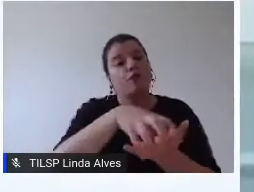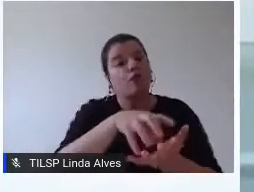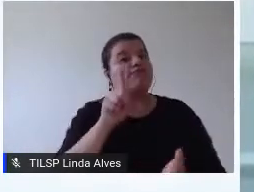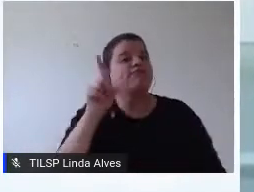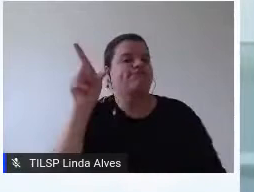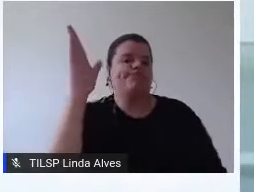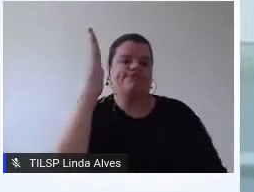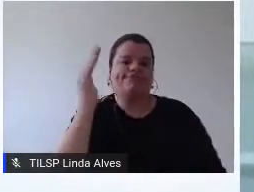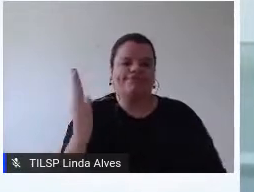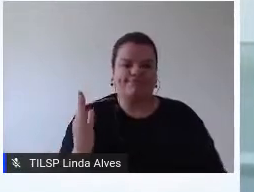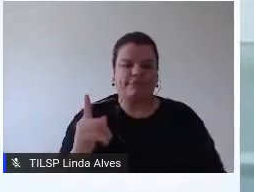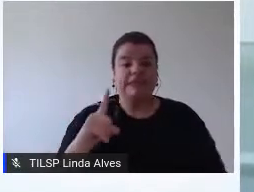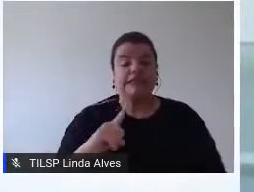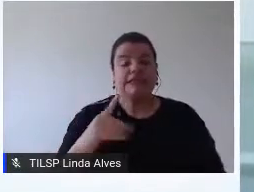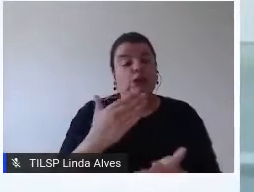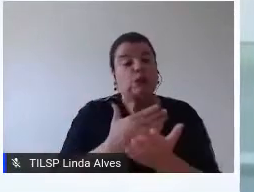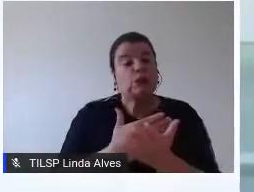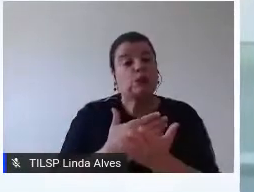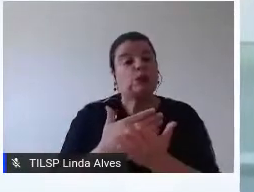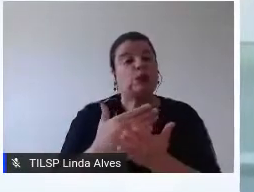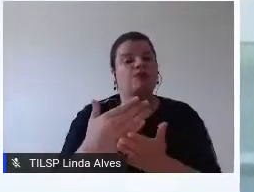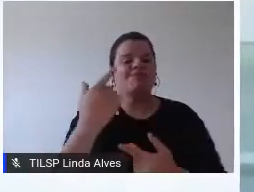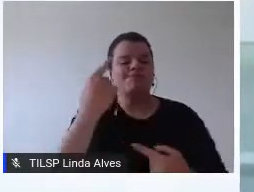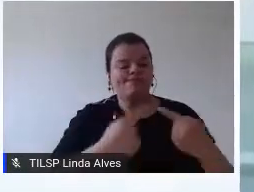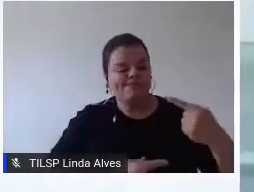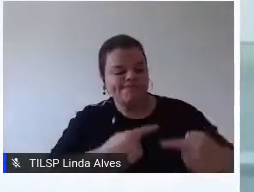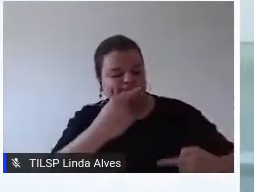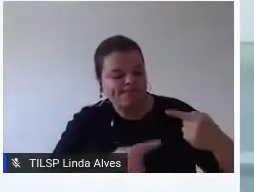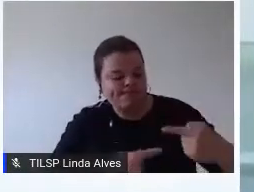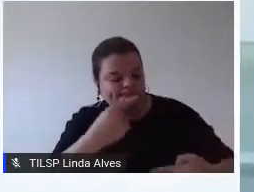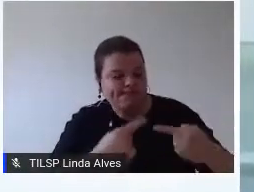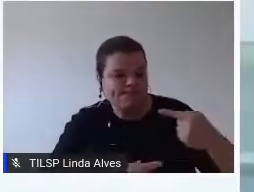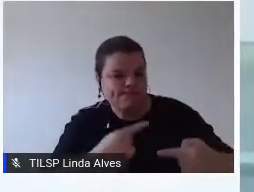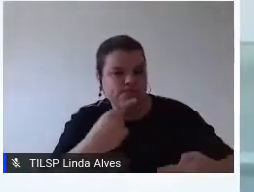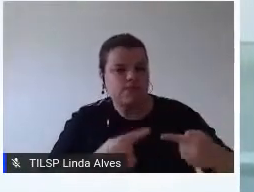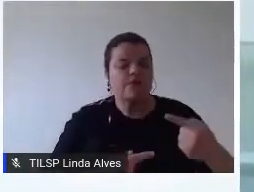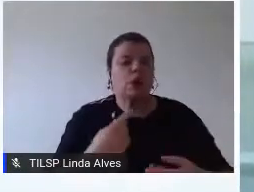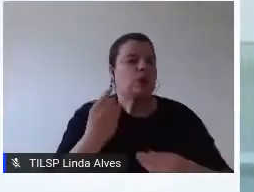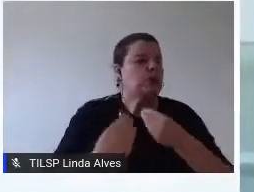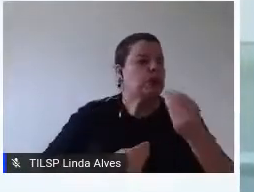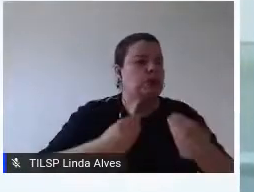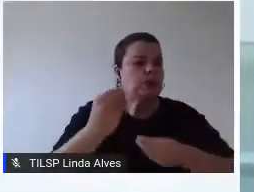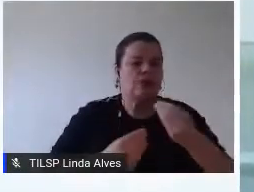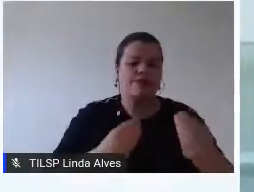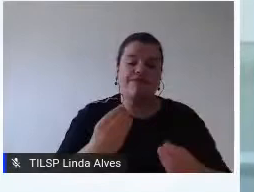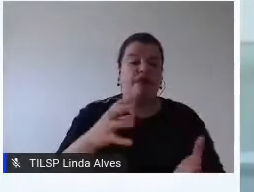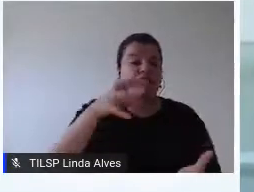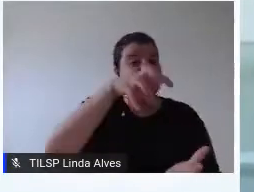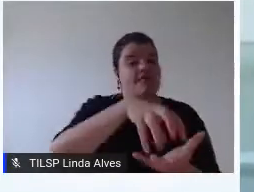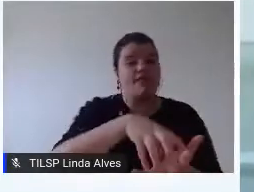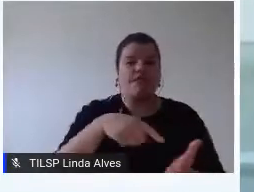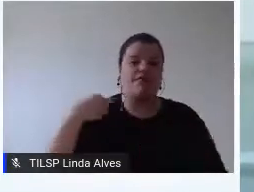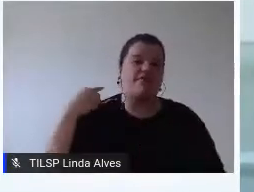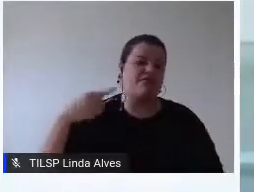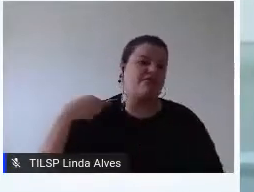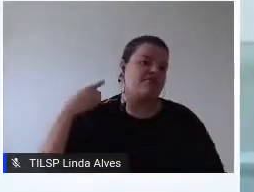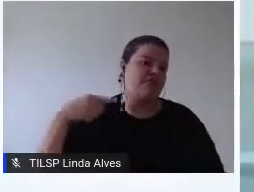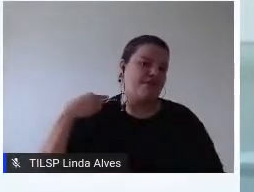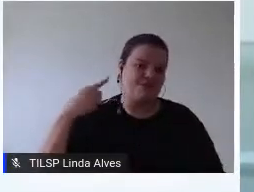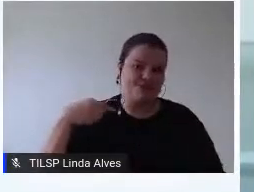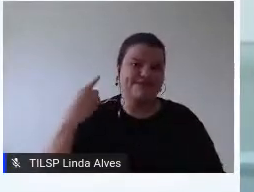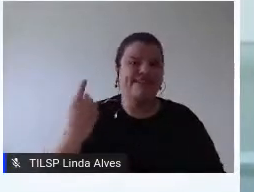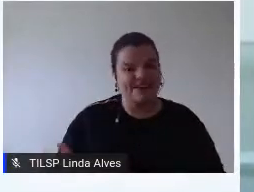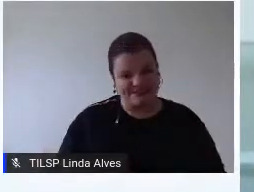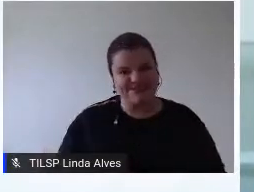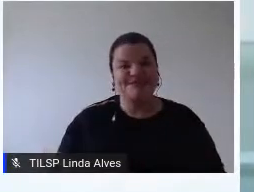começam sua discussão, seu debate pela Câmara dos Deputados.